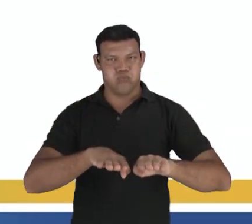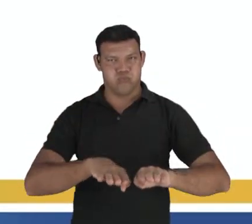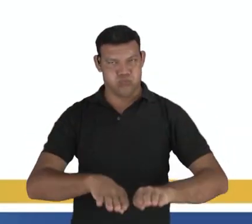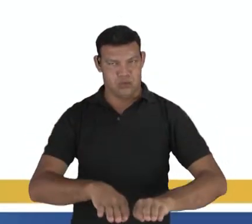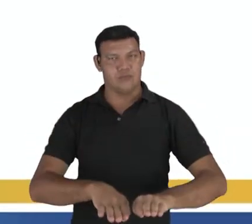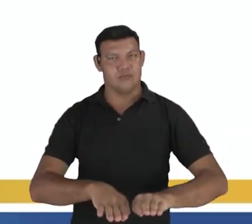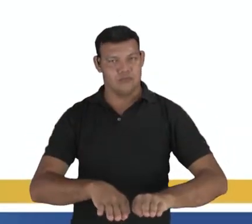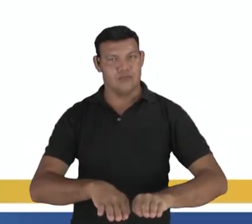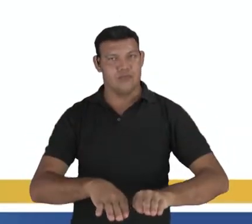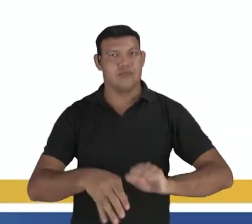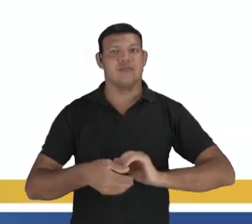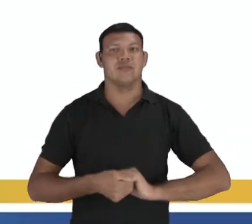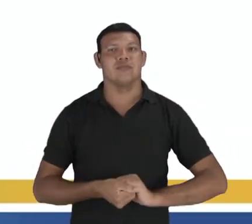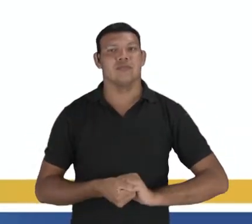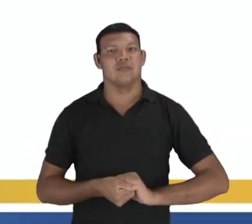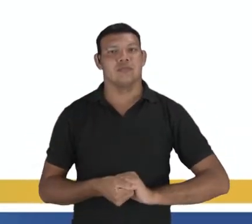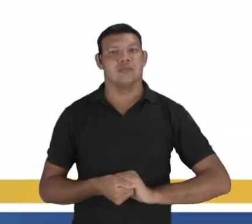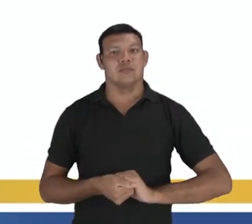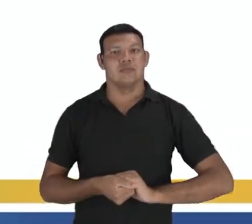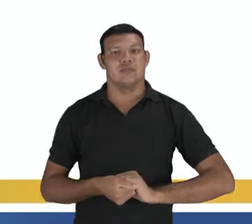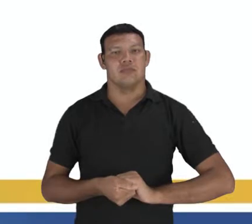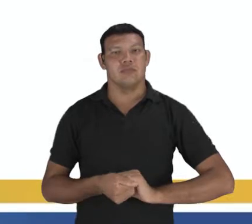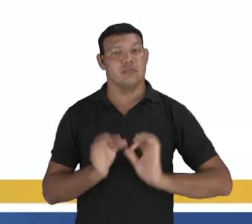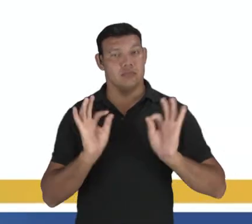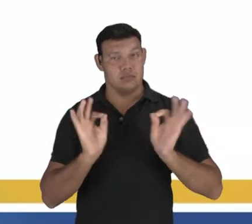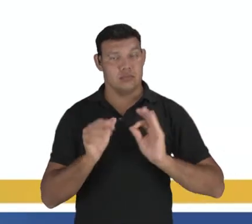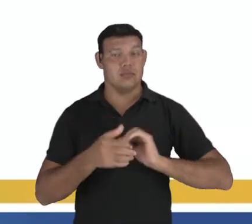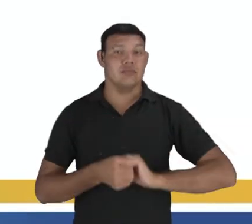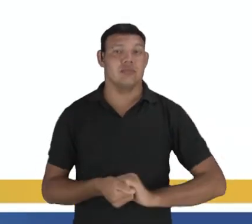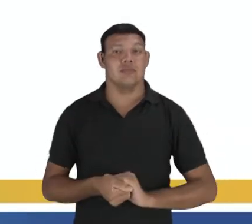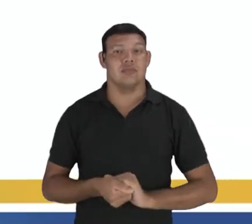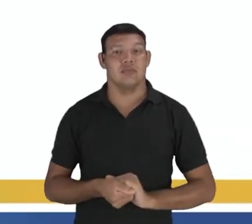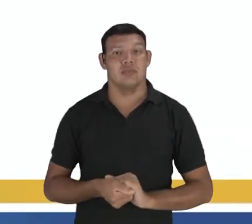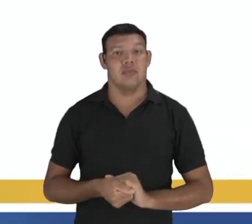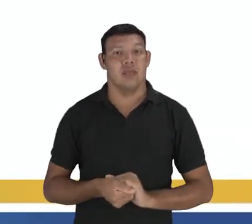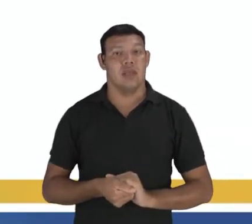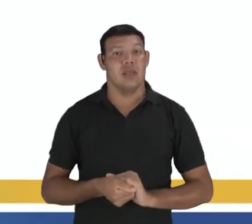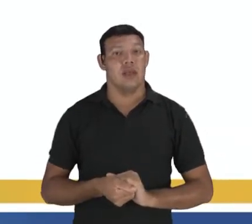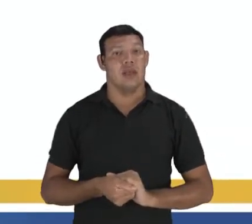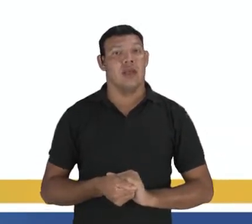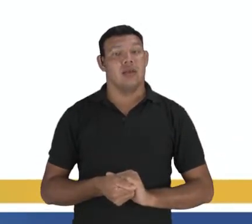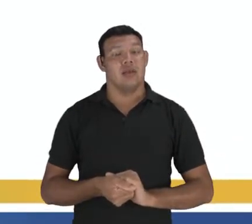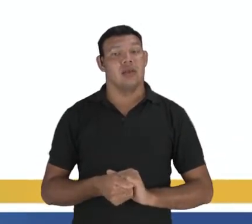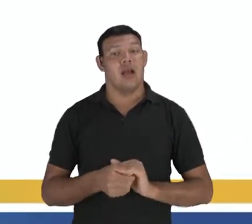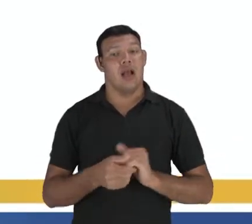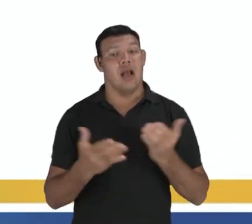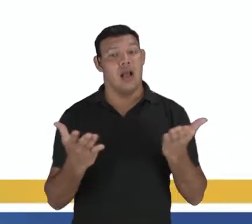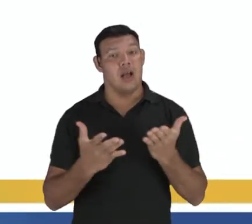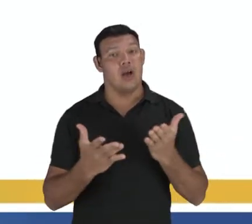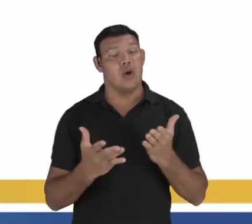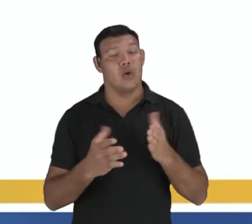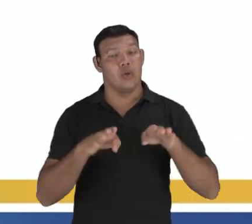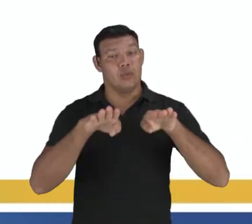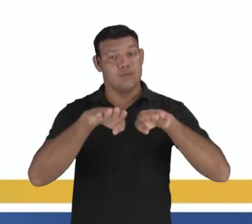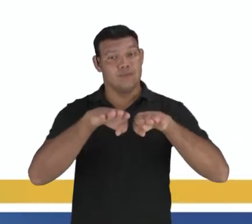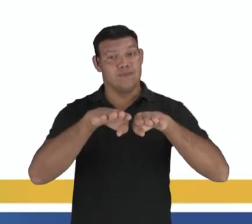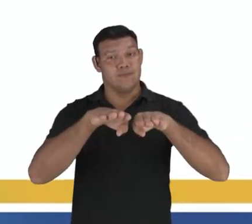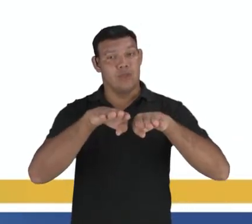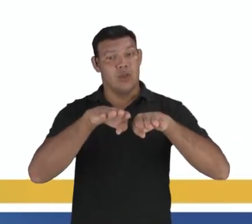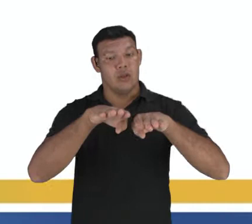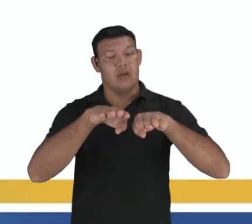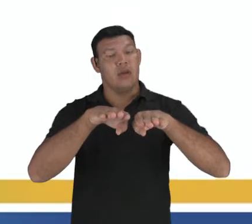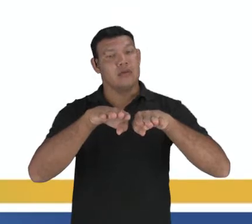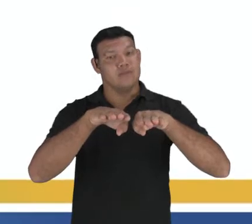a outra grandeza também diminuirá, certo? Já na grandeza inversamente, você vai ter o oposto